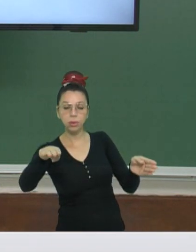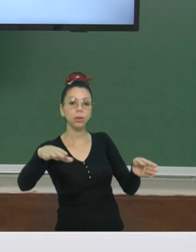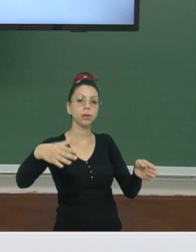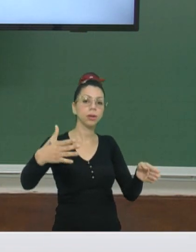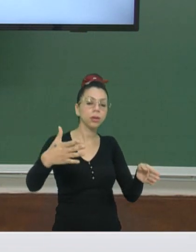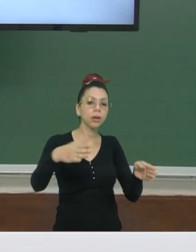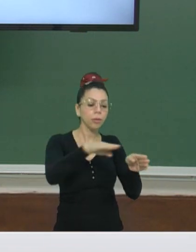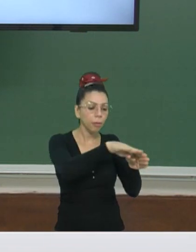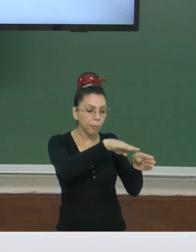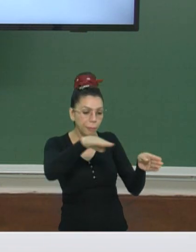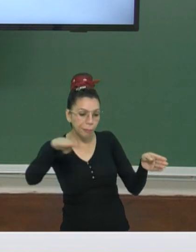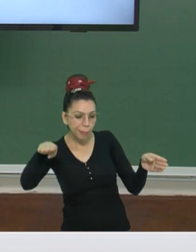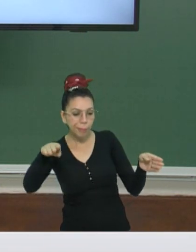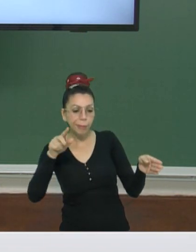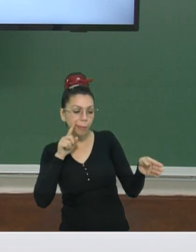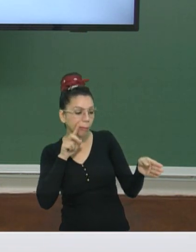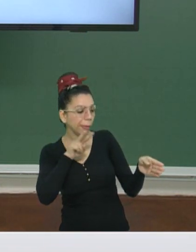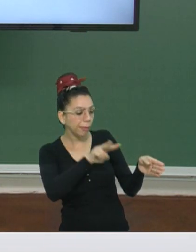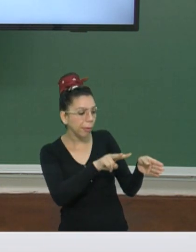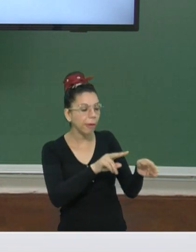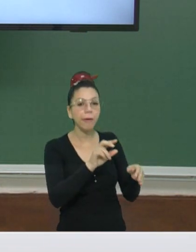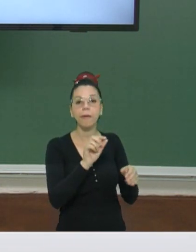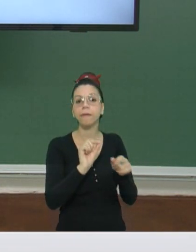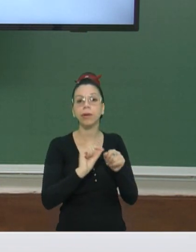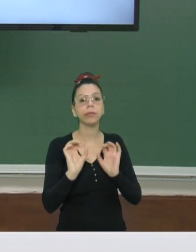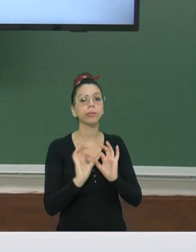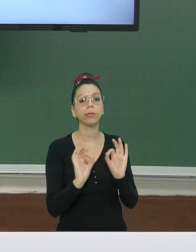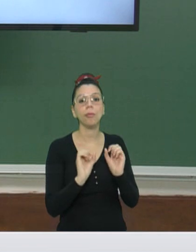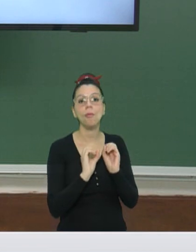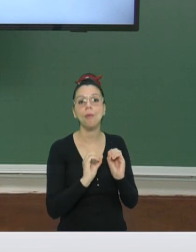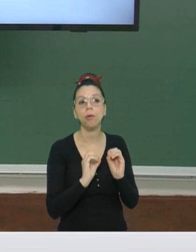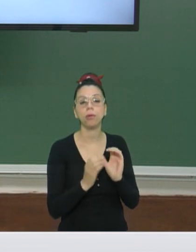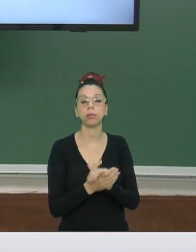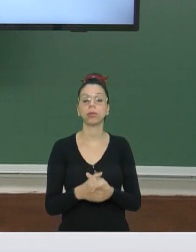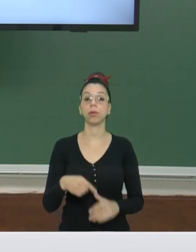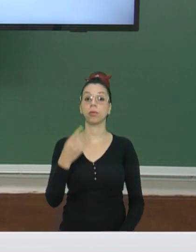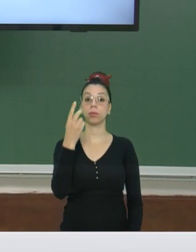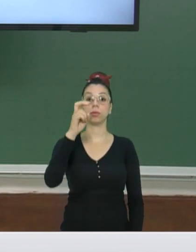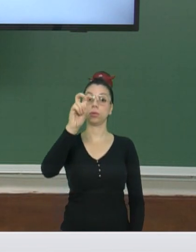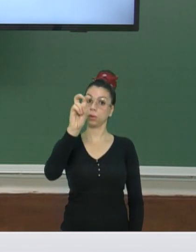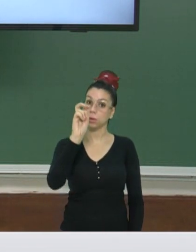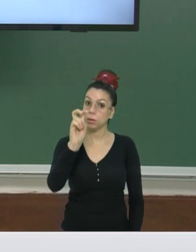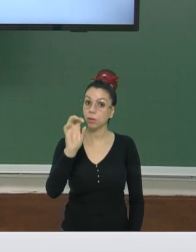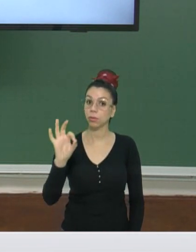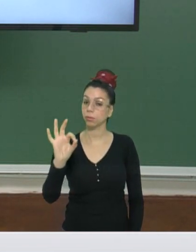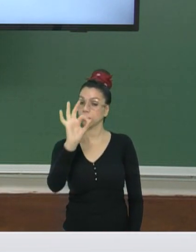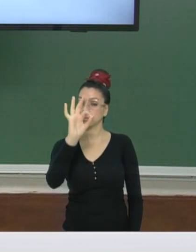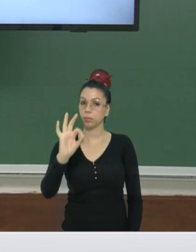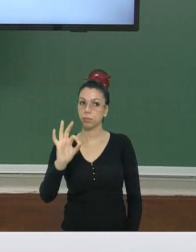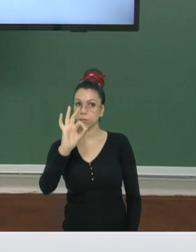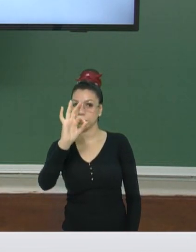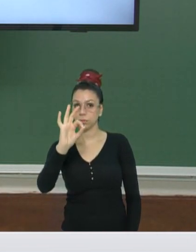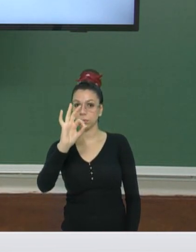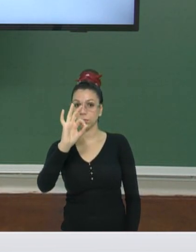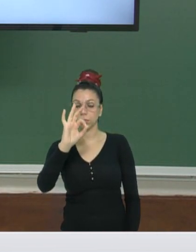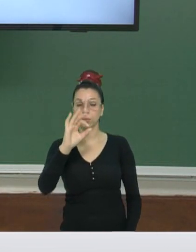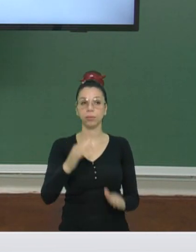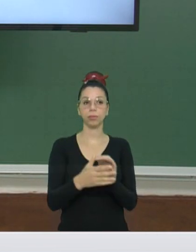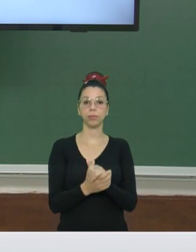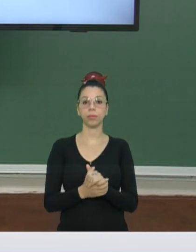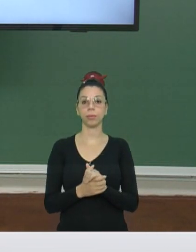tonéis abertos e não fazemos nada, 15%. Tudo isso aqui vem